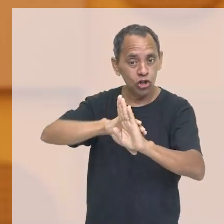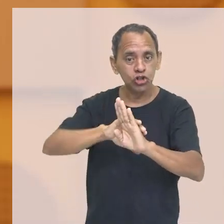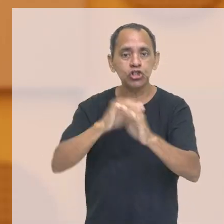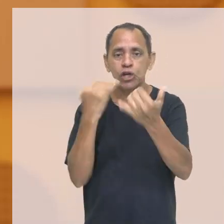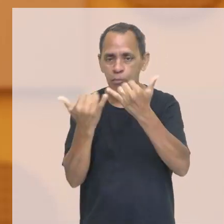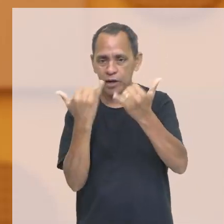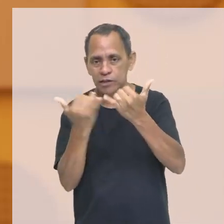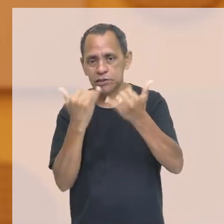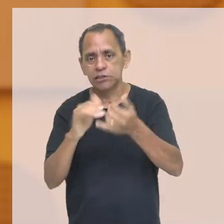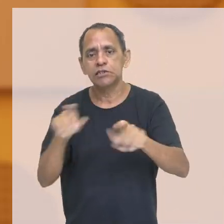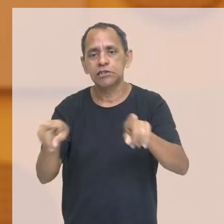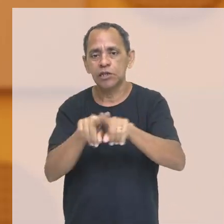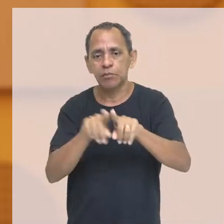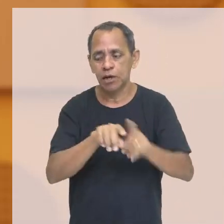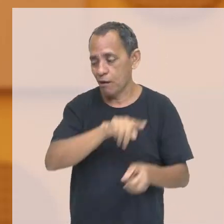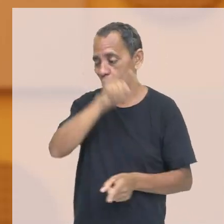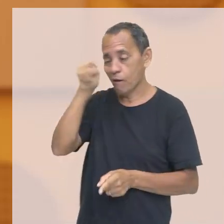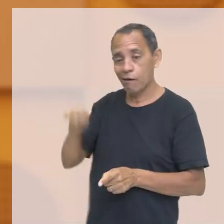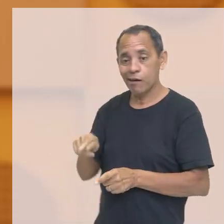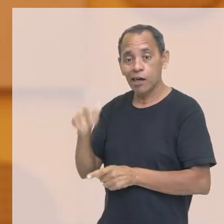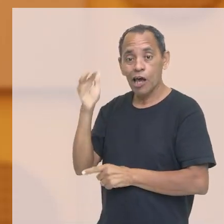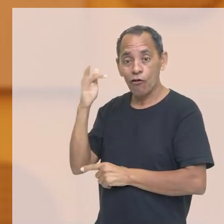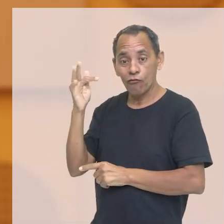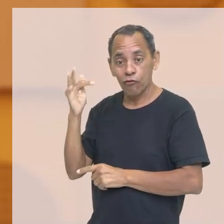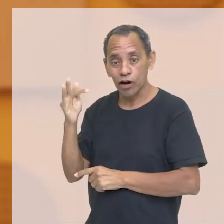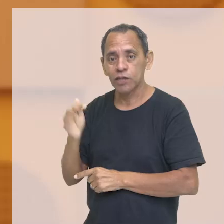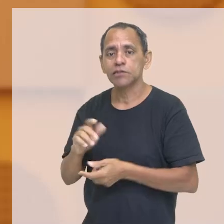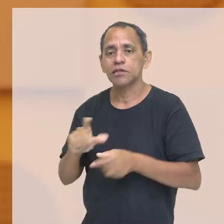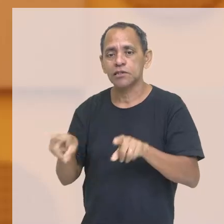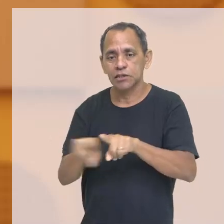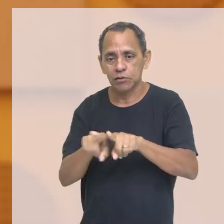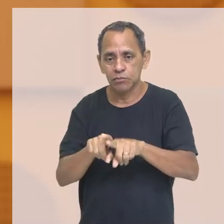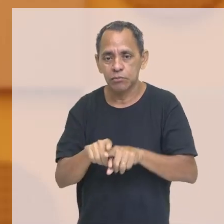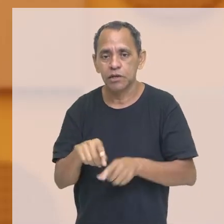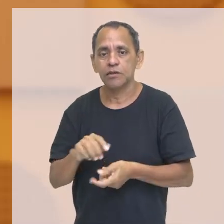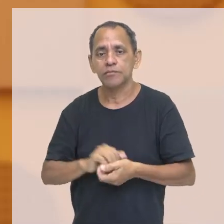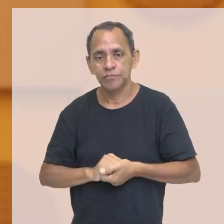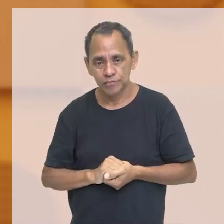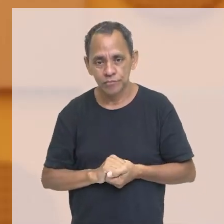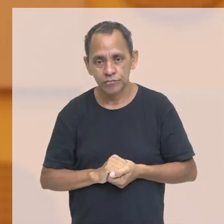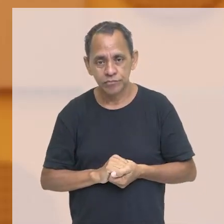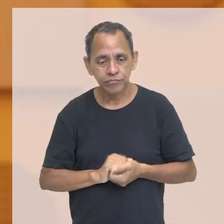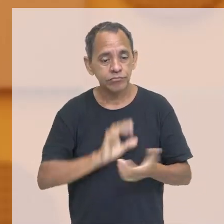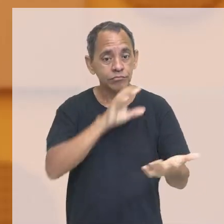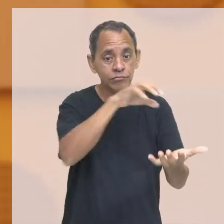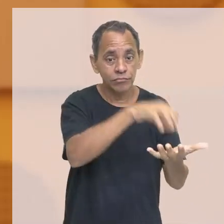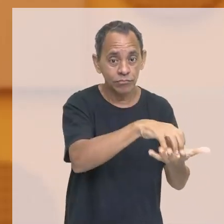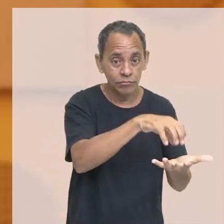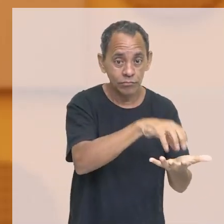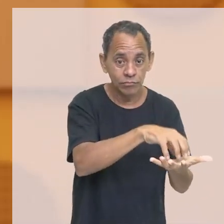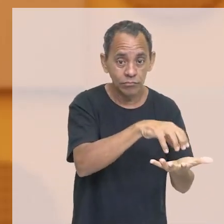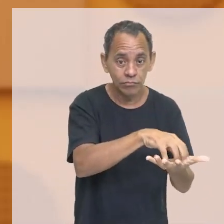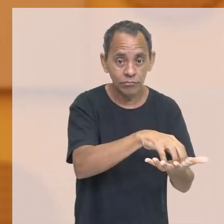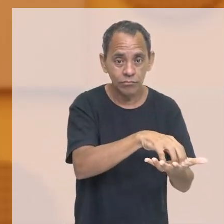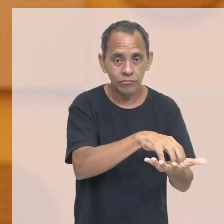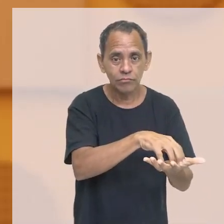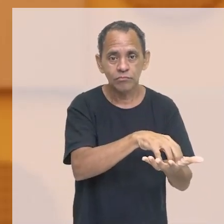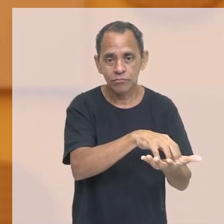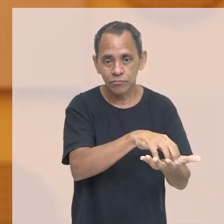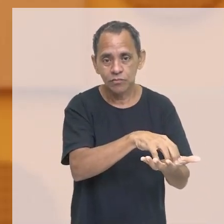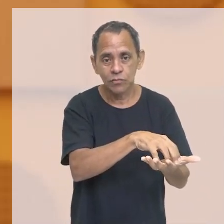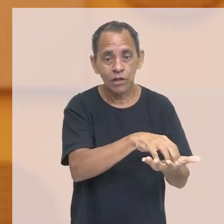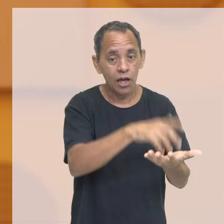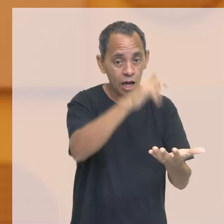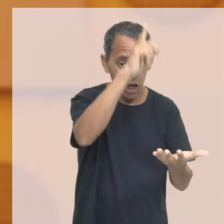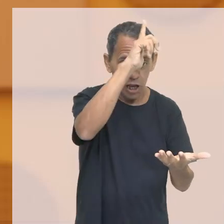fizeram a mesma coisa. Surgem, então, duas alianças distintas. De um lado, a Tríplice Entente, com a Alemanha,